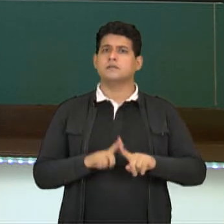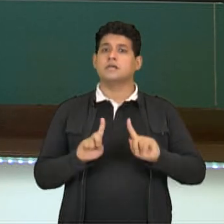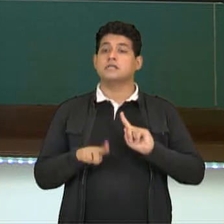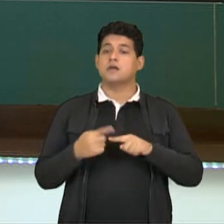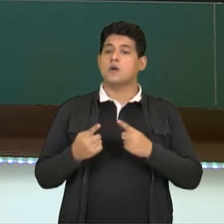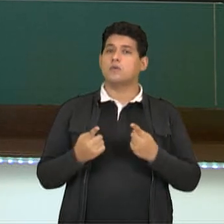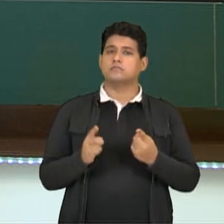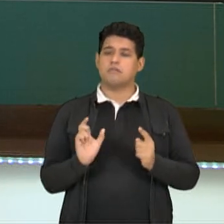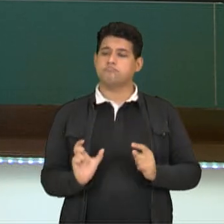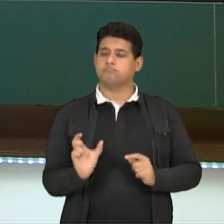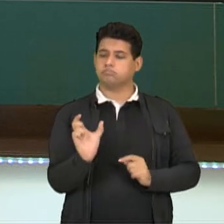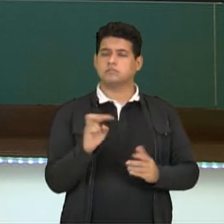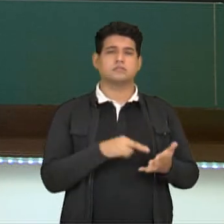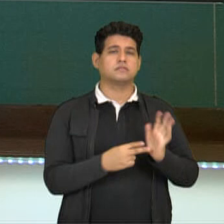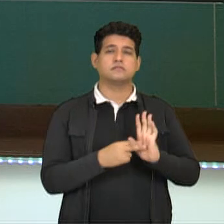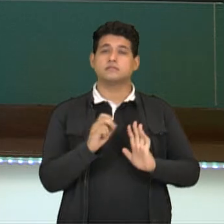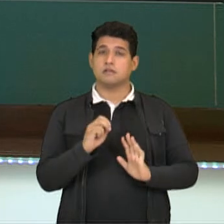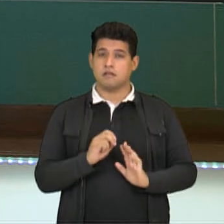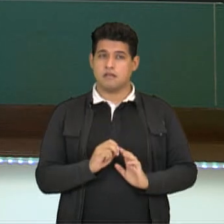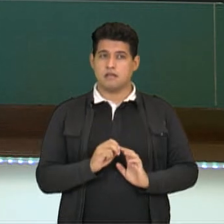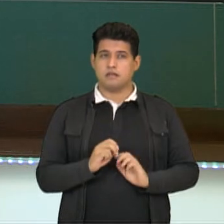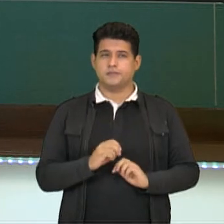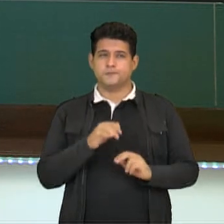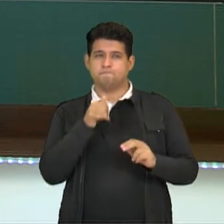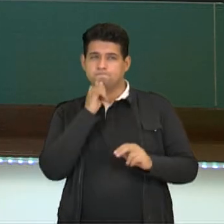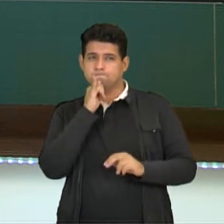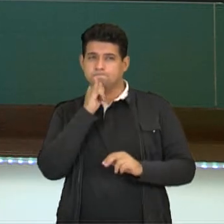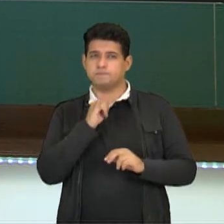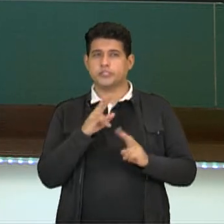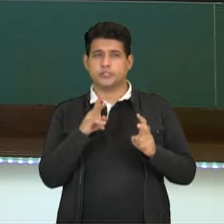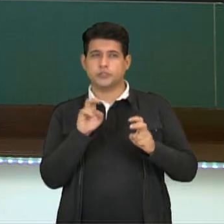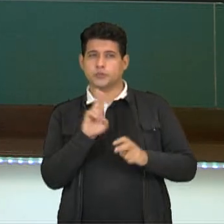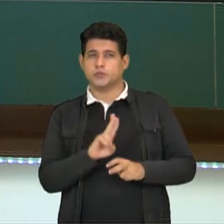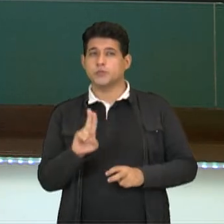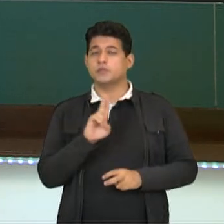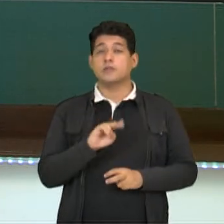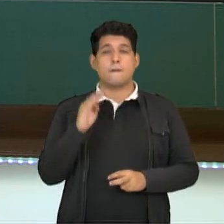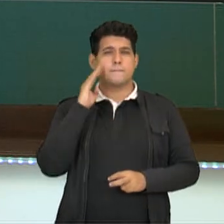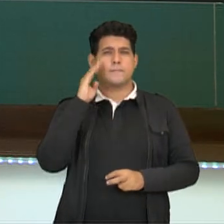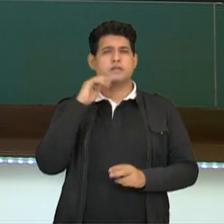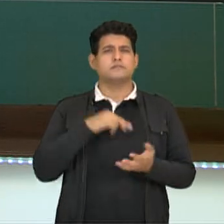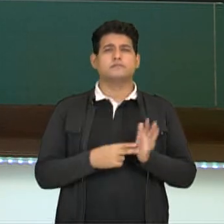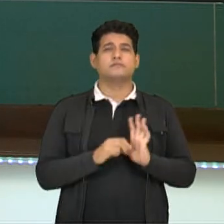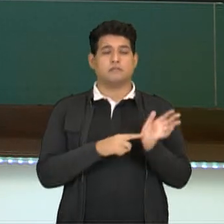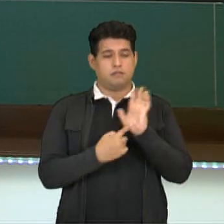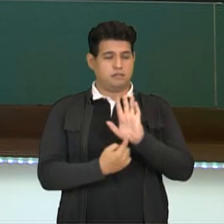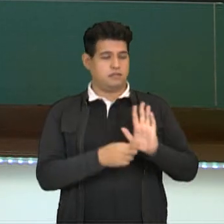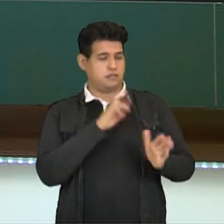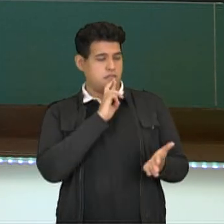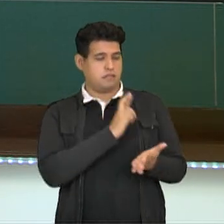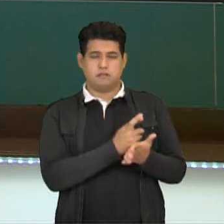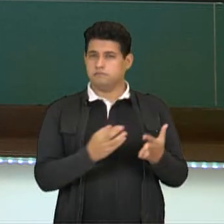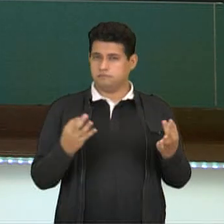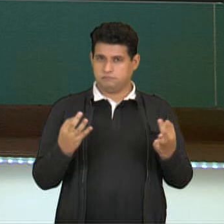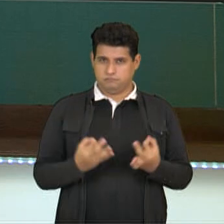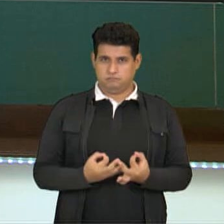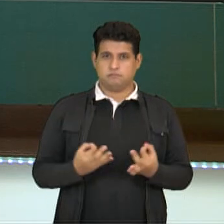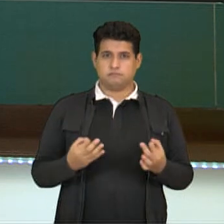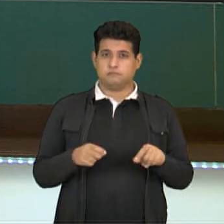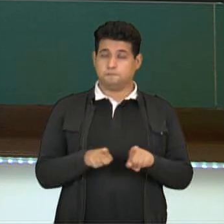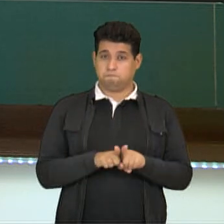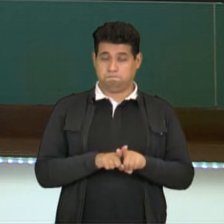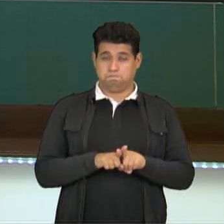outra oração é a main clause, que a gente chama, a oração principal, é aquela que traz o resultado